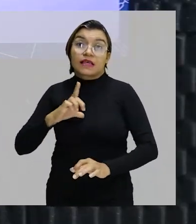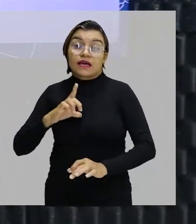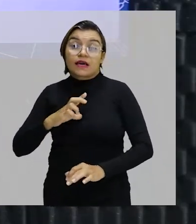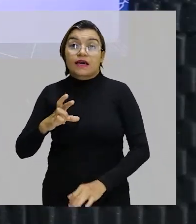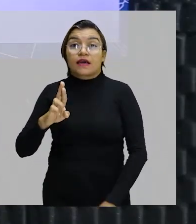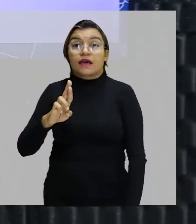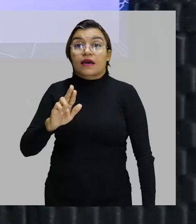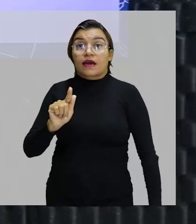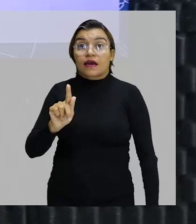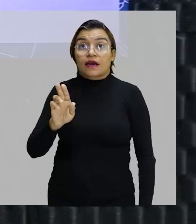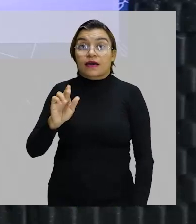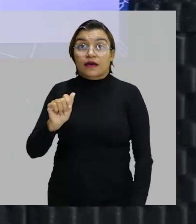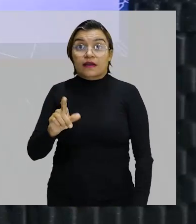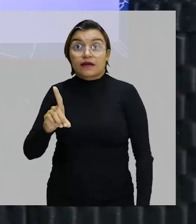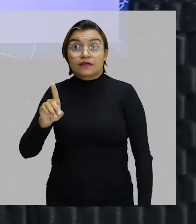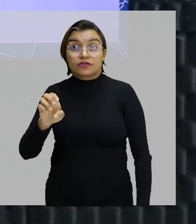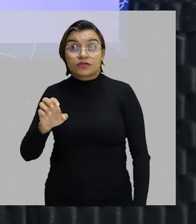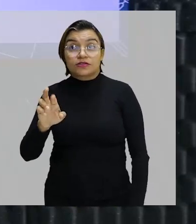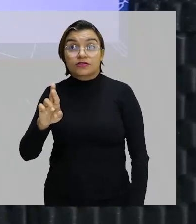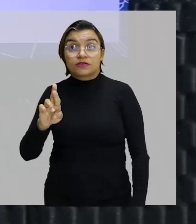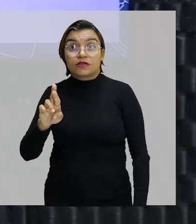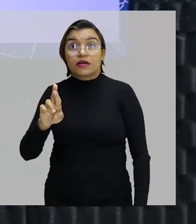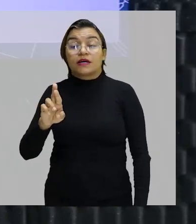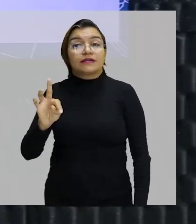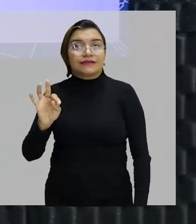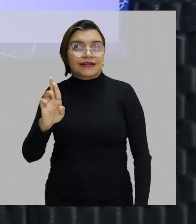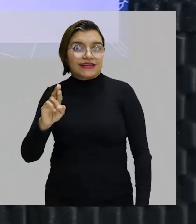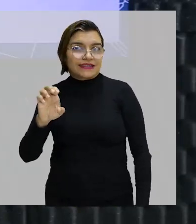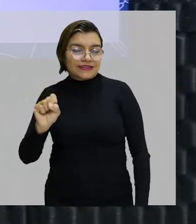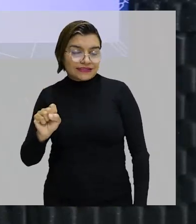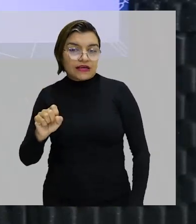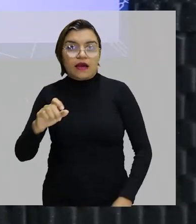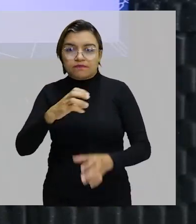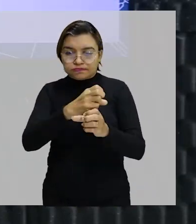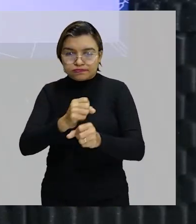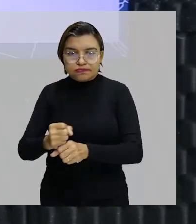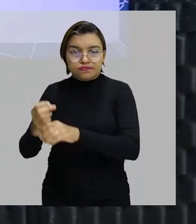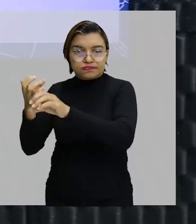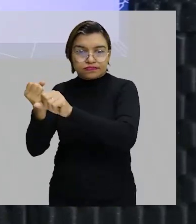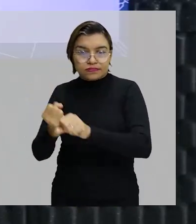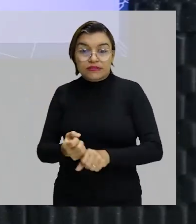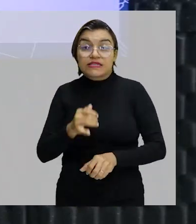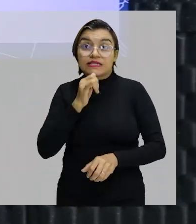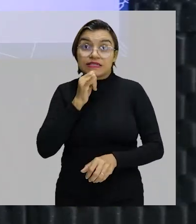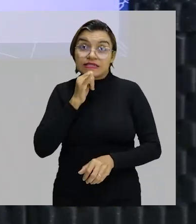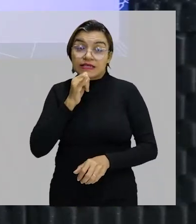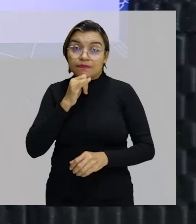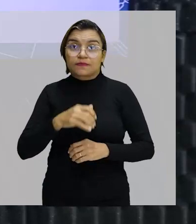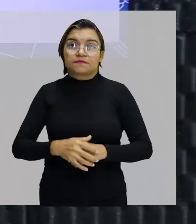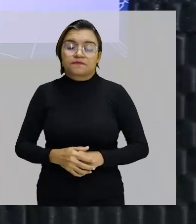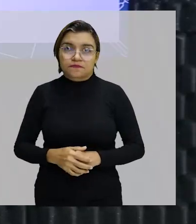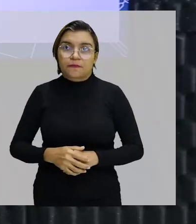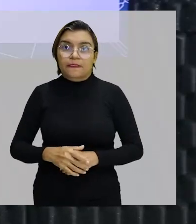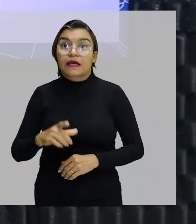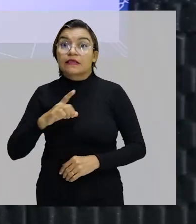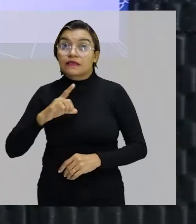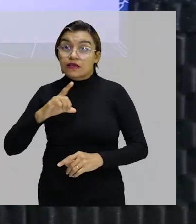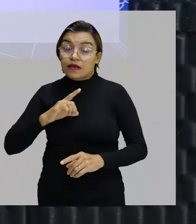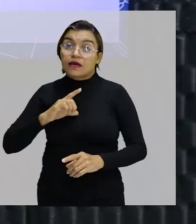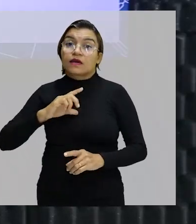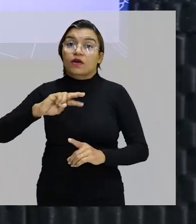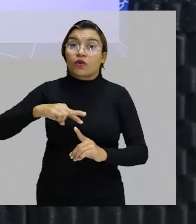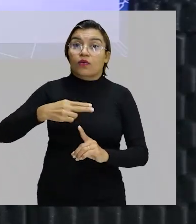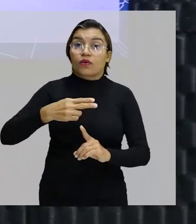3, certo? Entre o dado e a pergunta do problema, obedecendo aos coeficientes